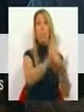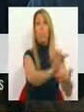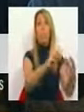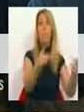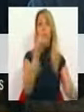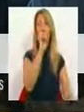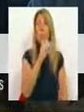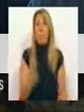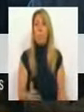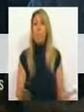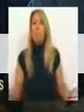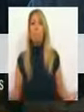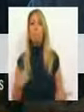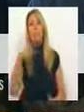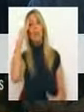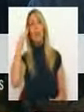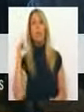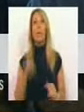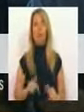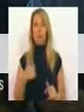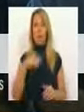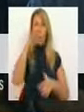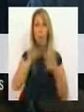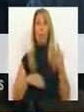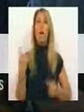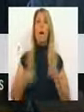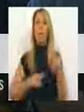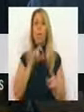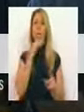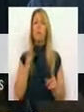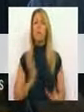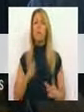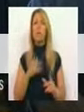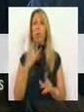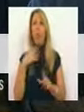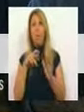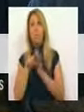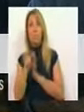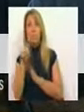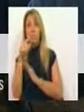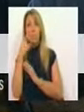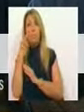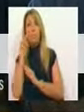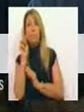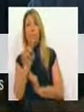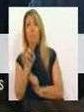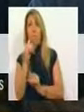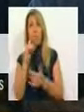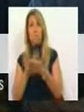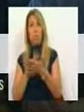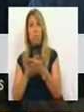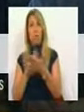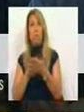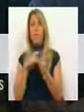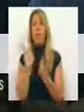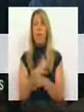aqui, até porque eu e alguns colegas que aqui estivemos, tivemos a oportunidade de estar no grande incêndio do Pedrógão e vimos a importância que os presidentes de